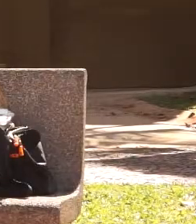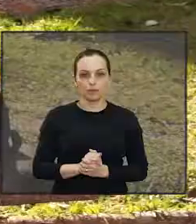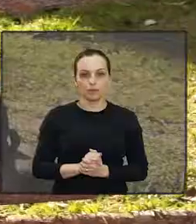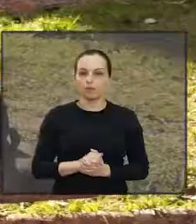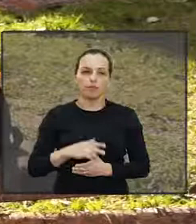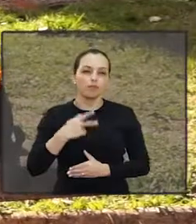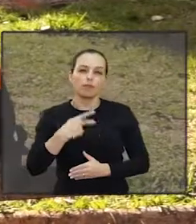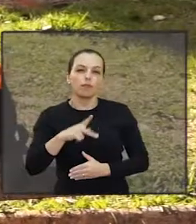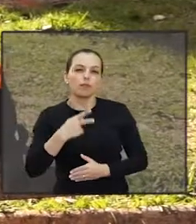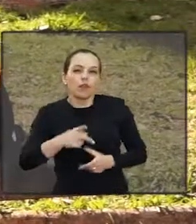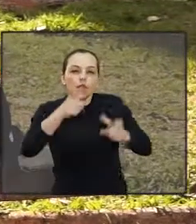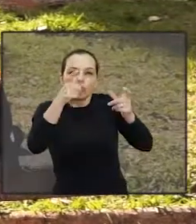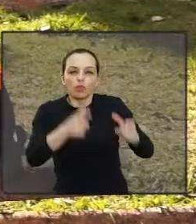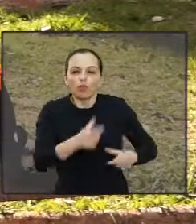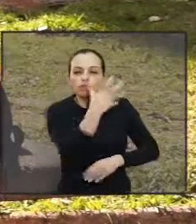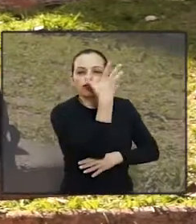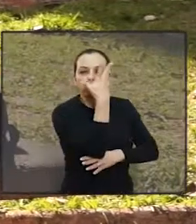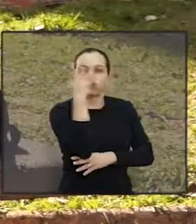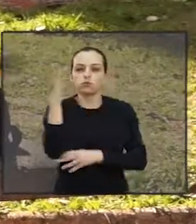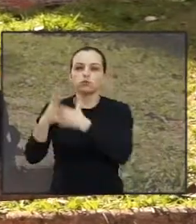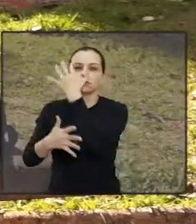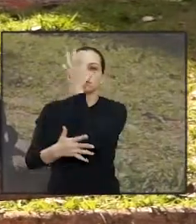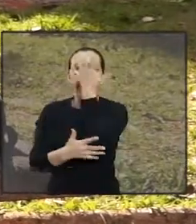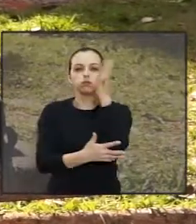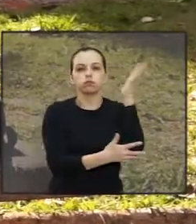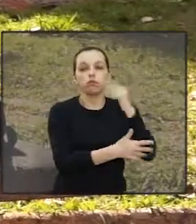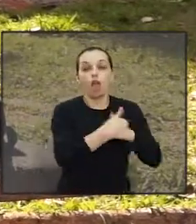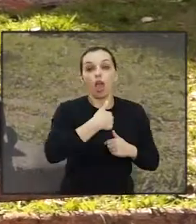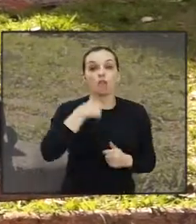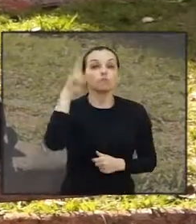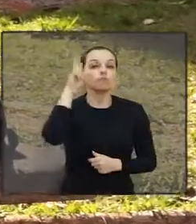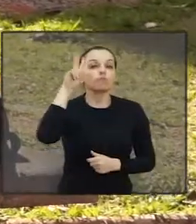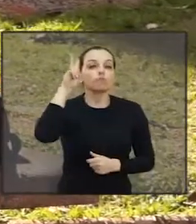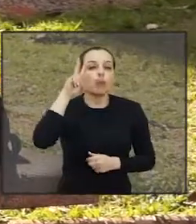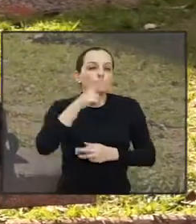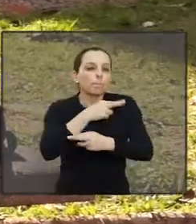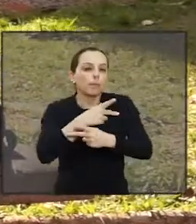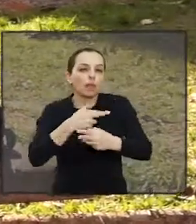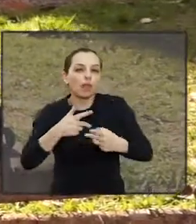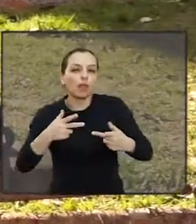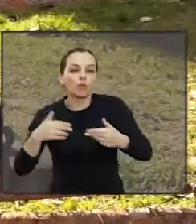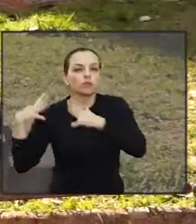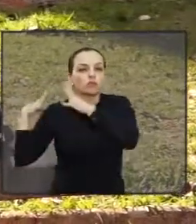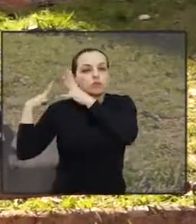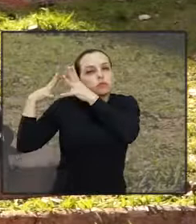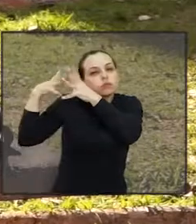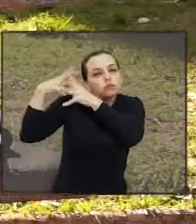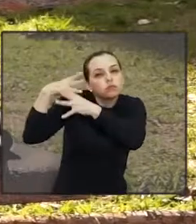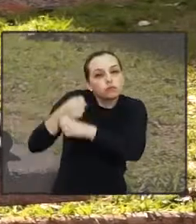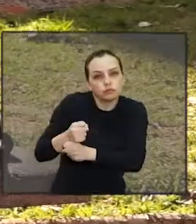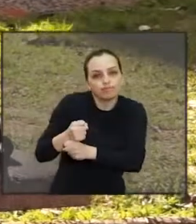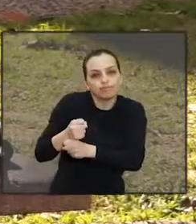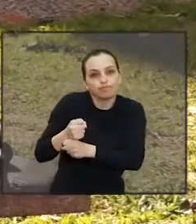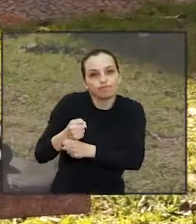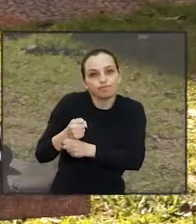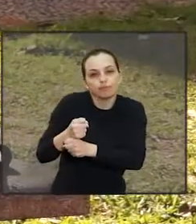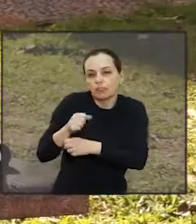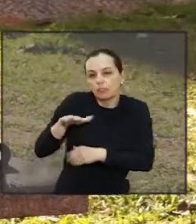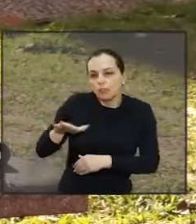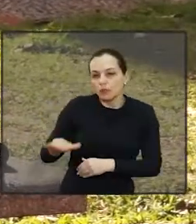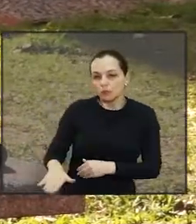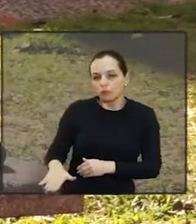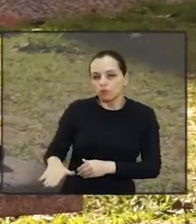onipotente. Aqui tudo, eu resgato essas memórias e tudo eu vivi aqui. Essa praça então